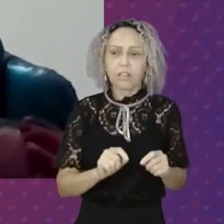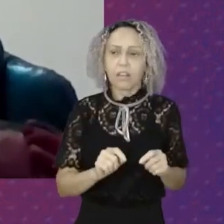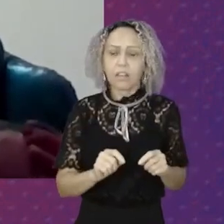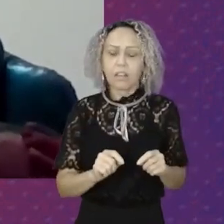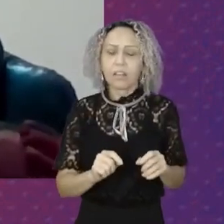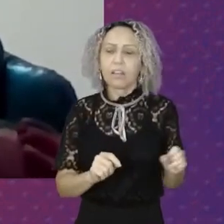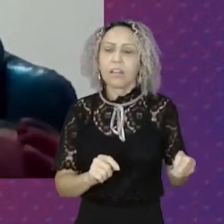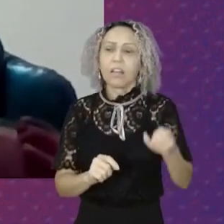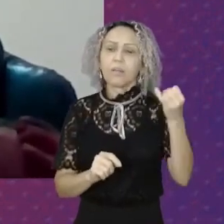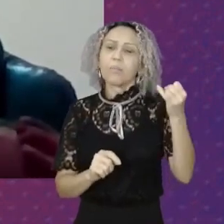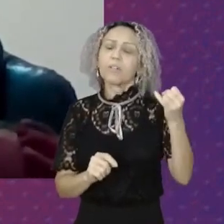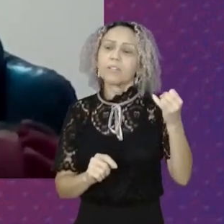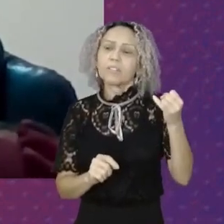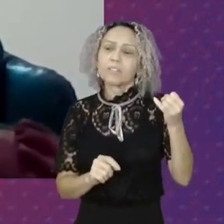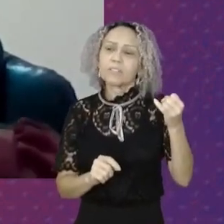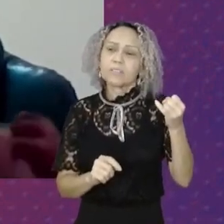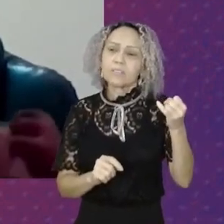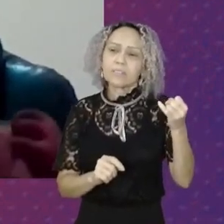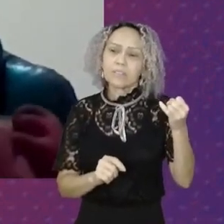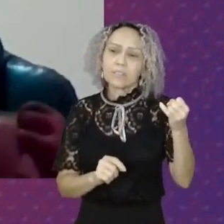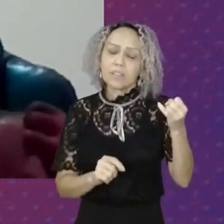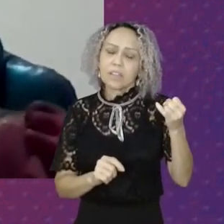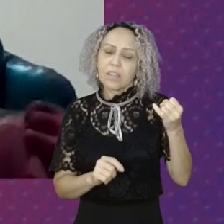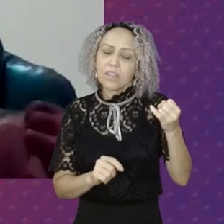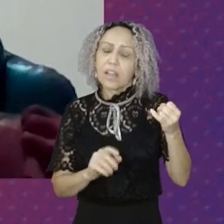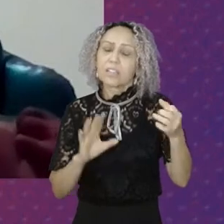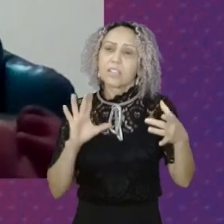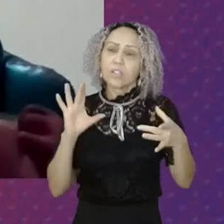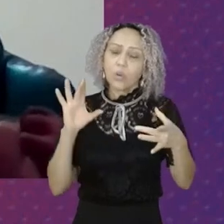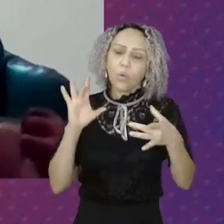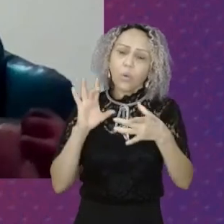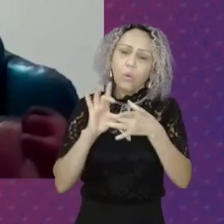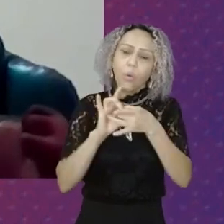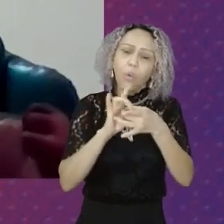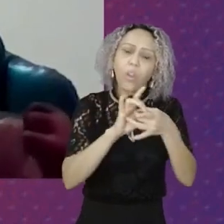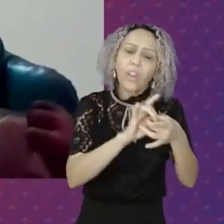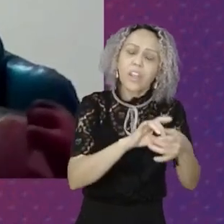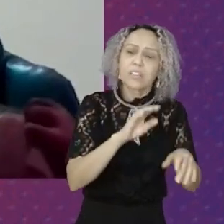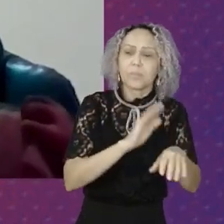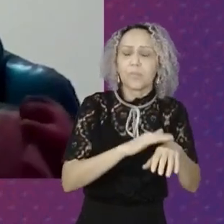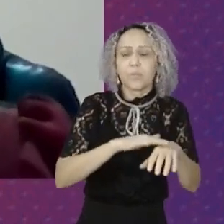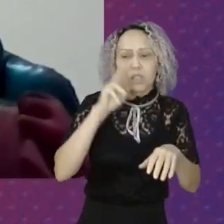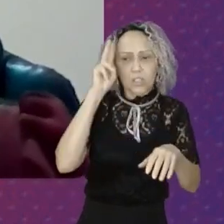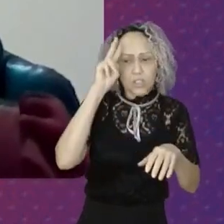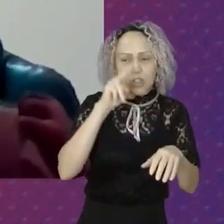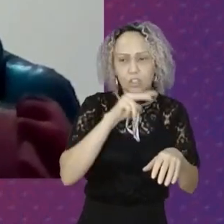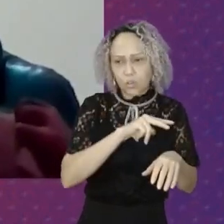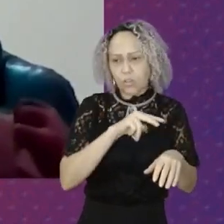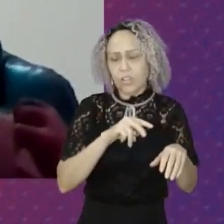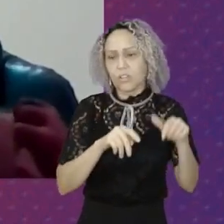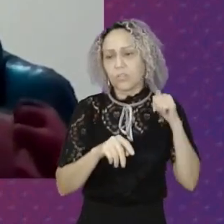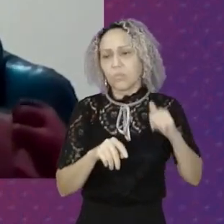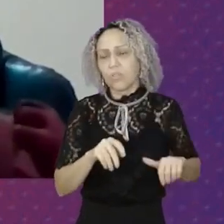que, inicialmente, a gente traga um pouco dessa contextualização histórica do programa, que já